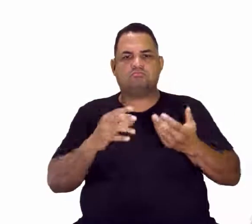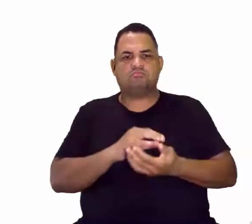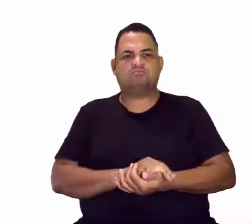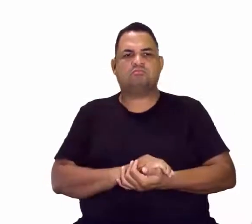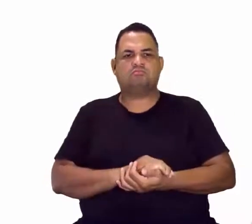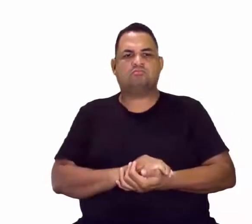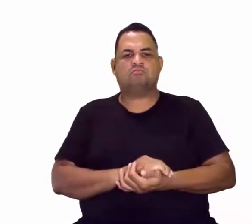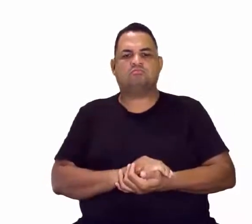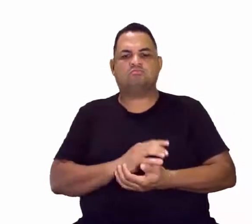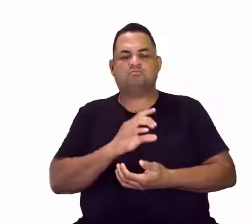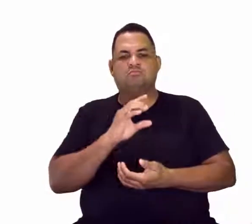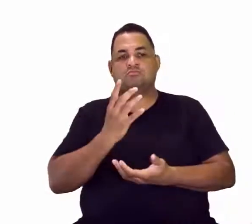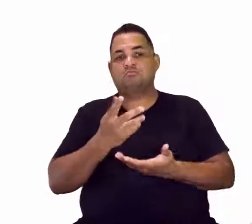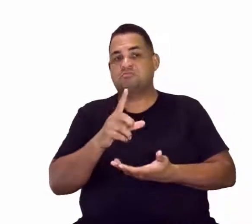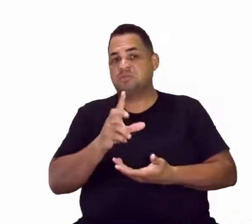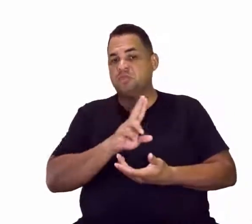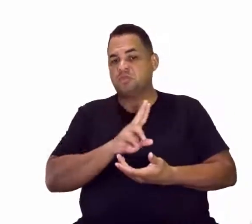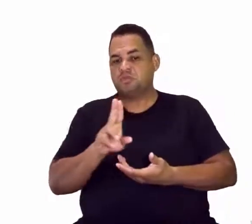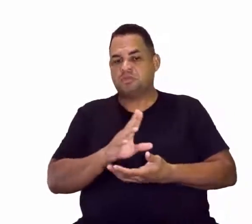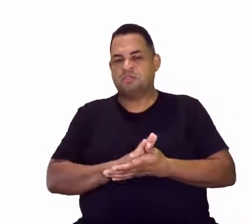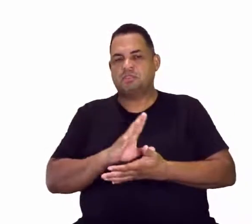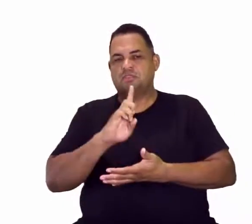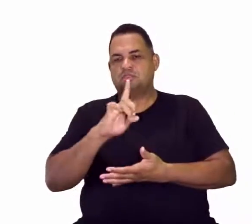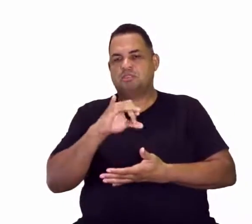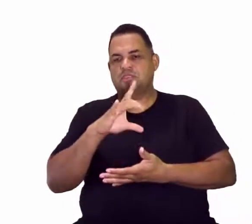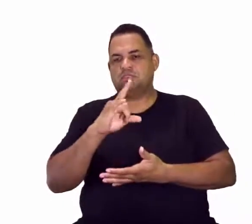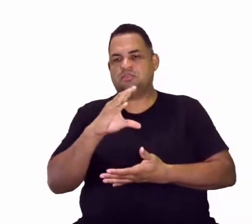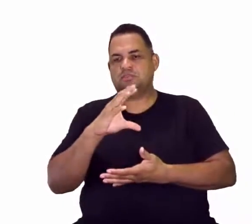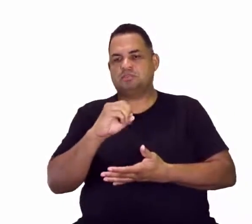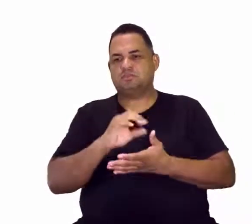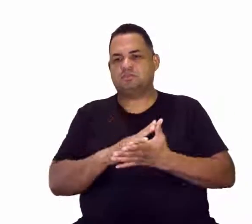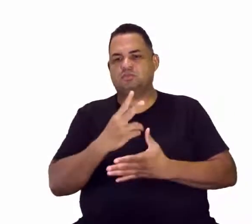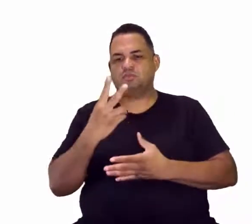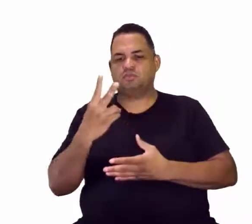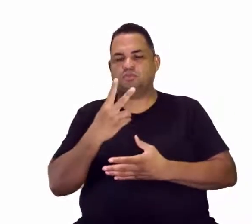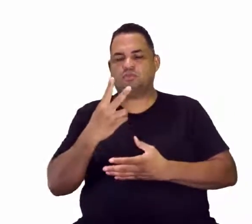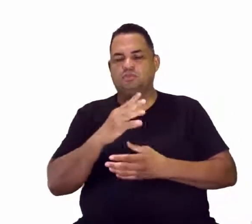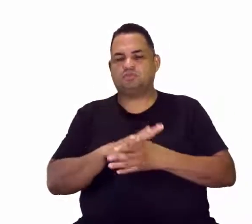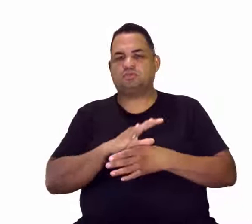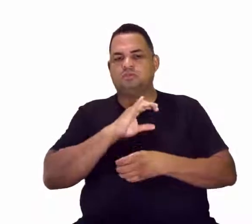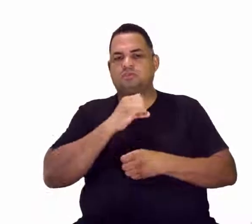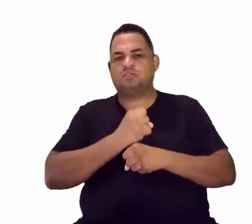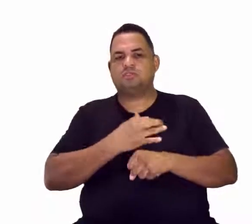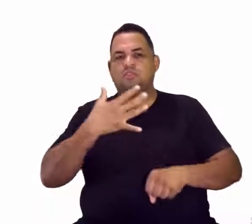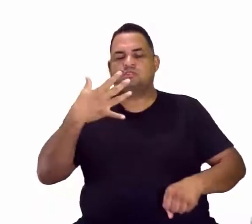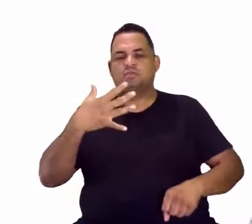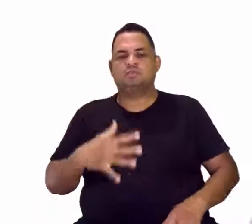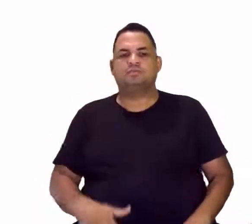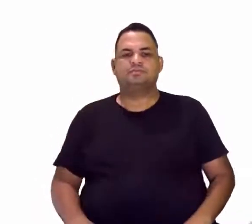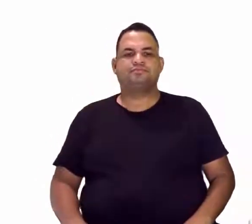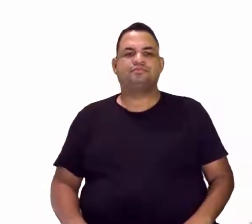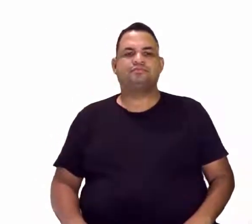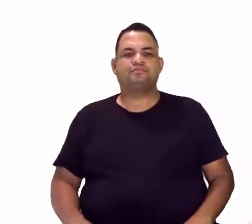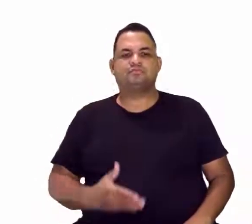um diácido. Já nesse nosso colega aqui, que é o ácido sulfúrico, o